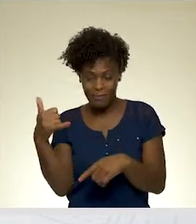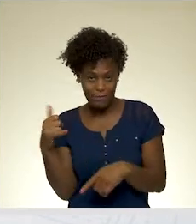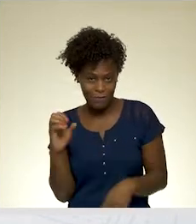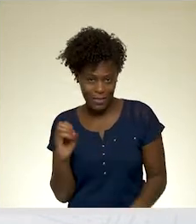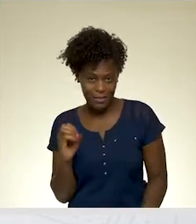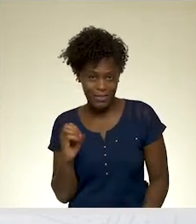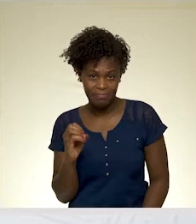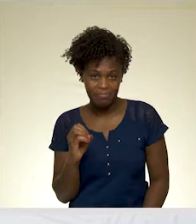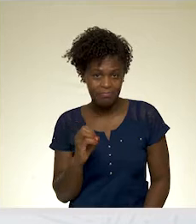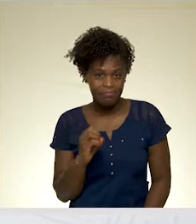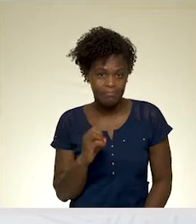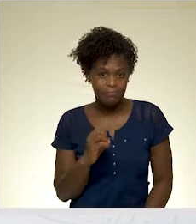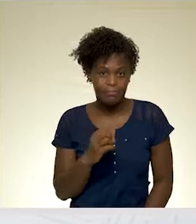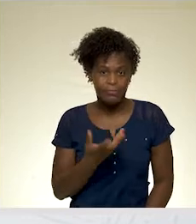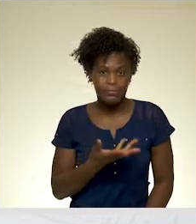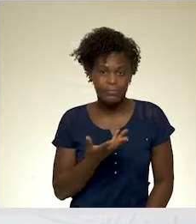igual a 20.